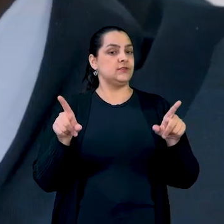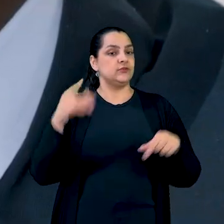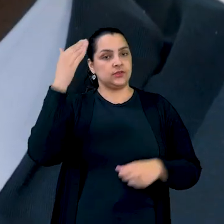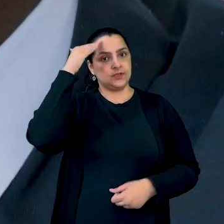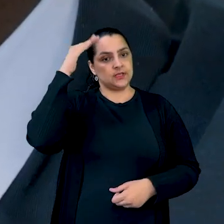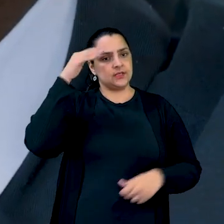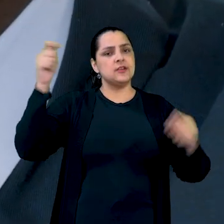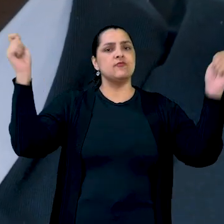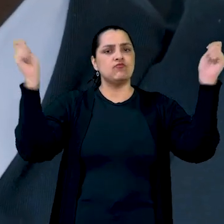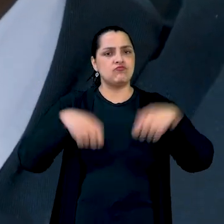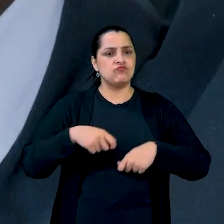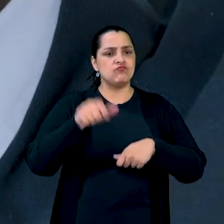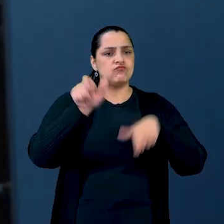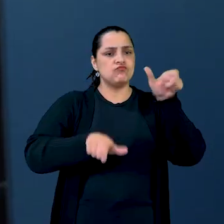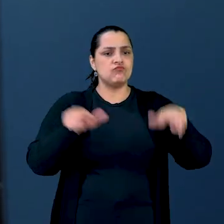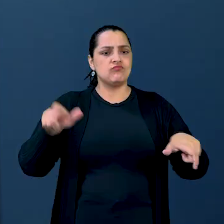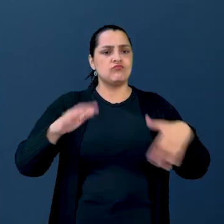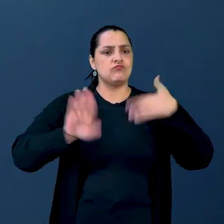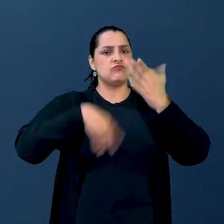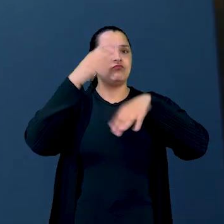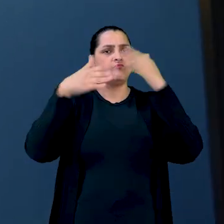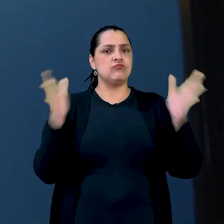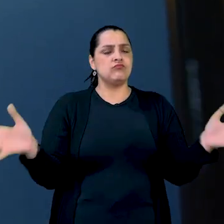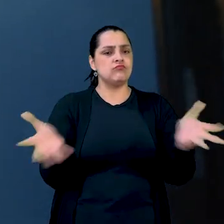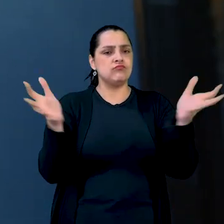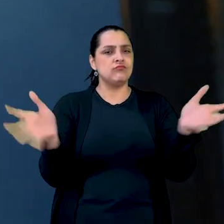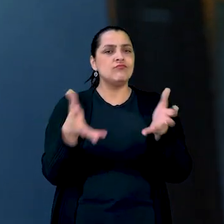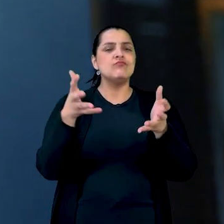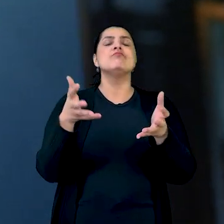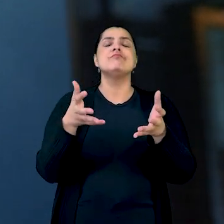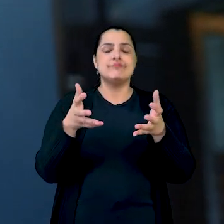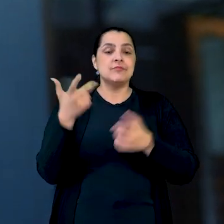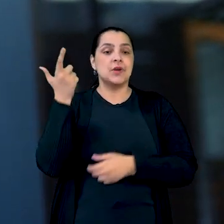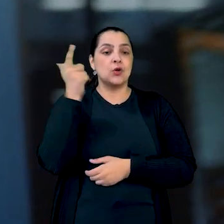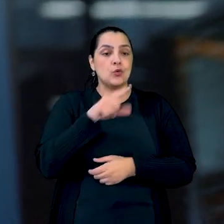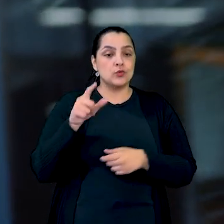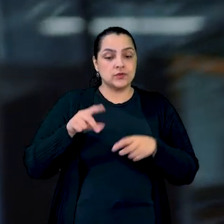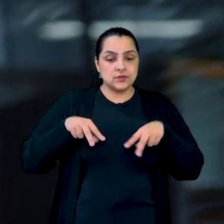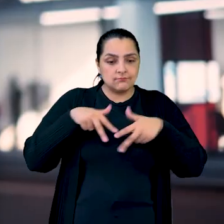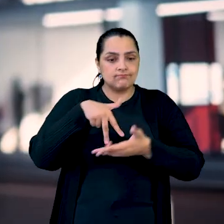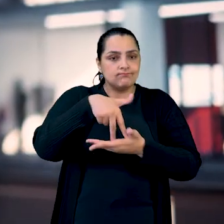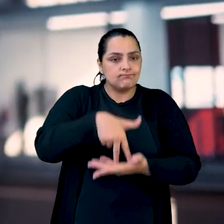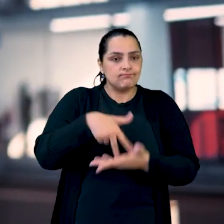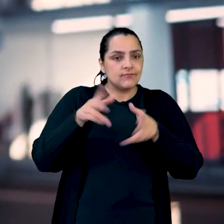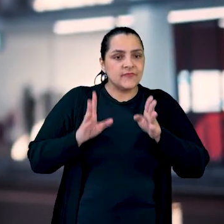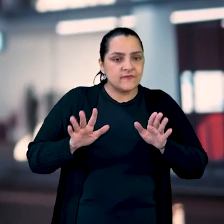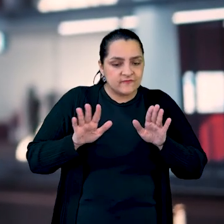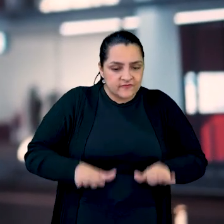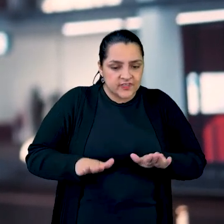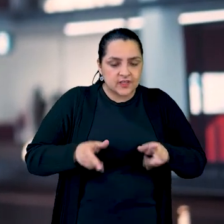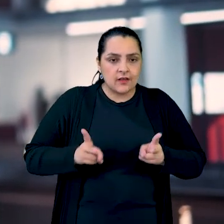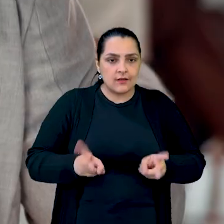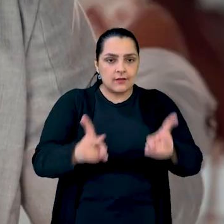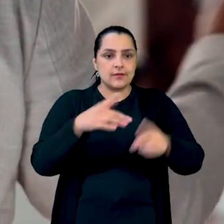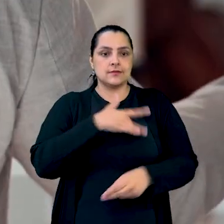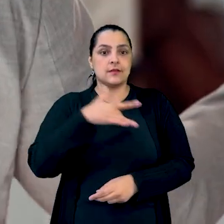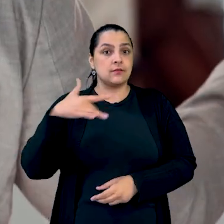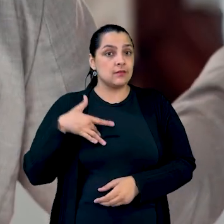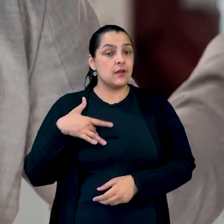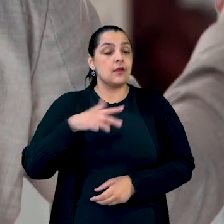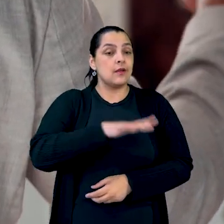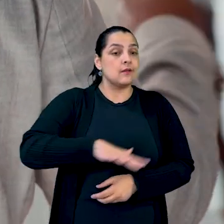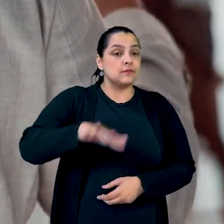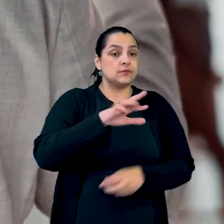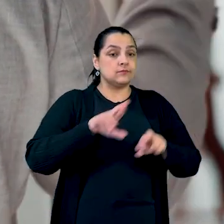pessoas. É entender a potência, contribuir para o desenvolvimento, é contribuir para a retenção, é contribuir para esse ambiente